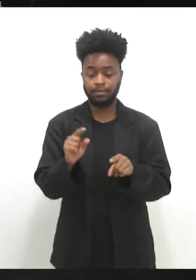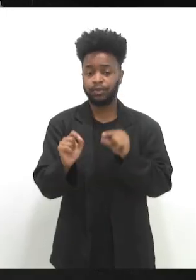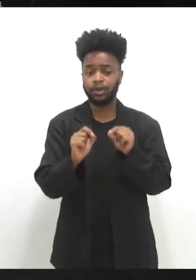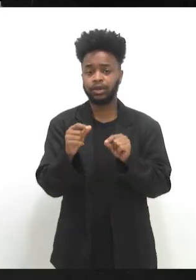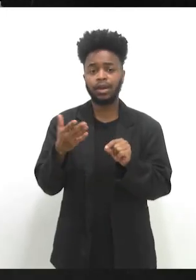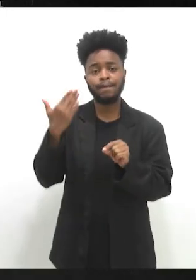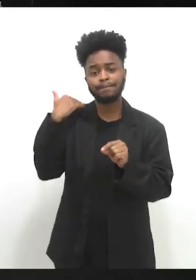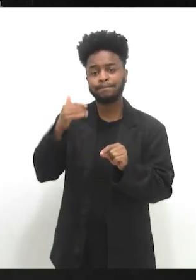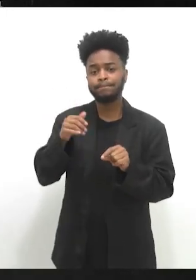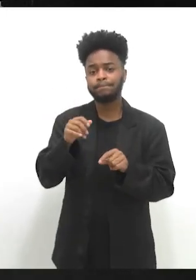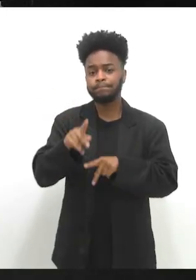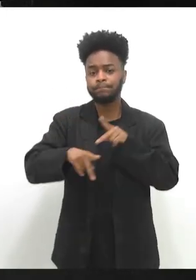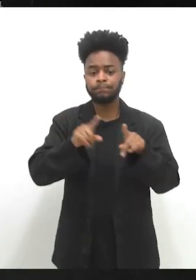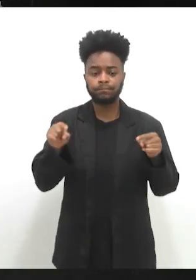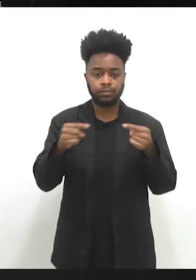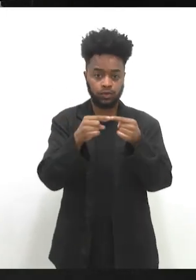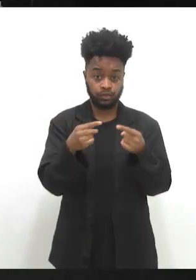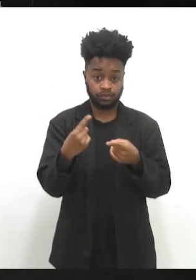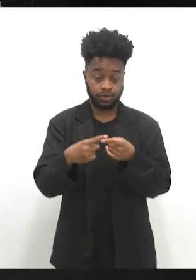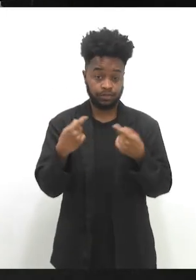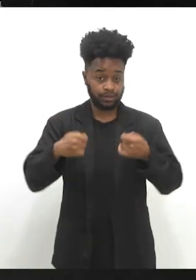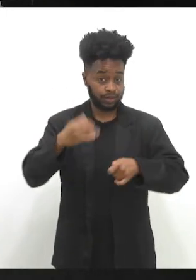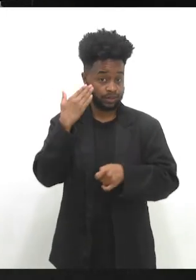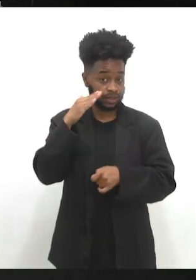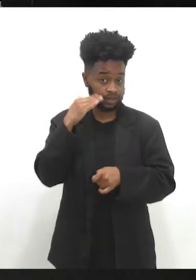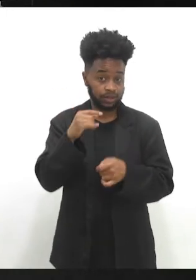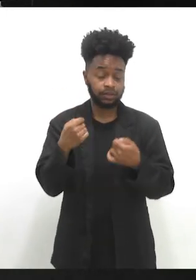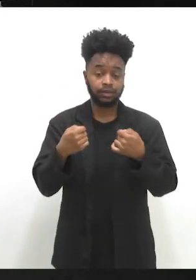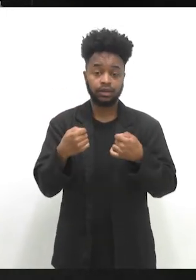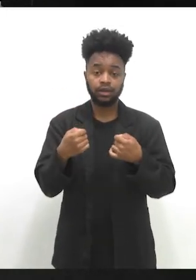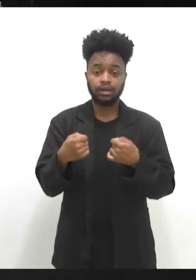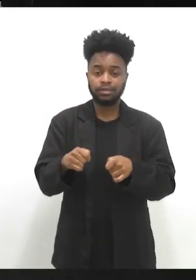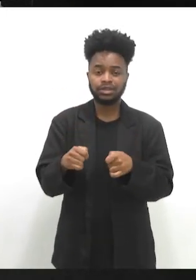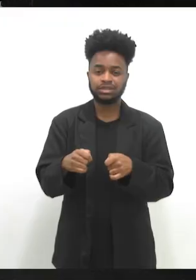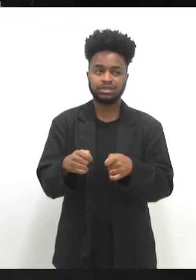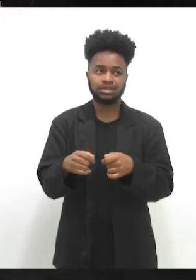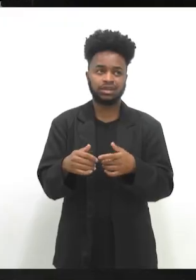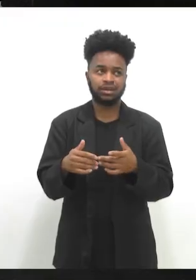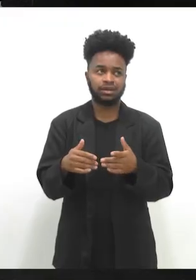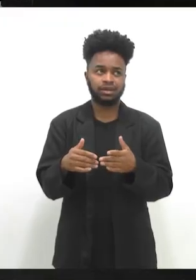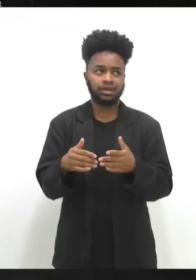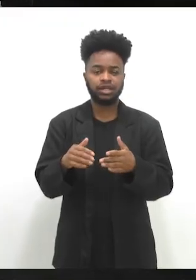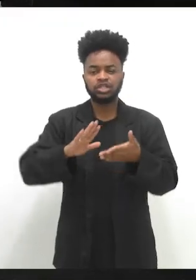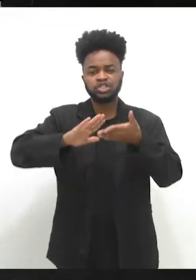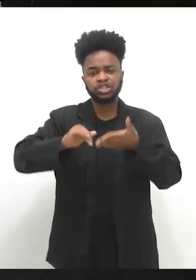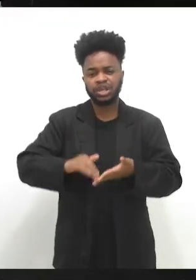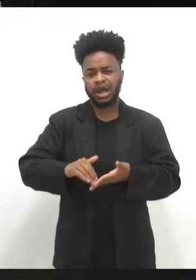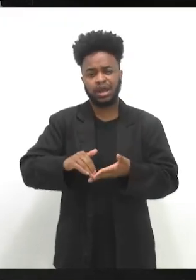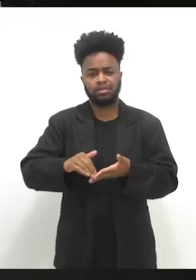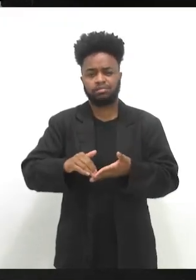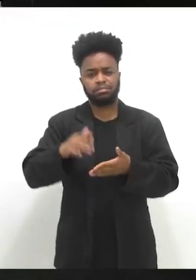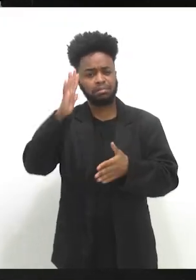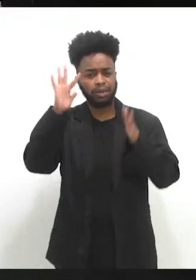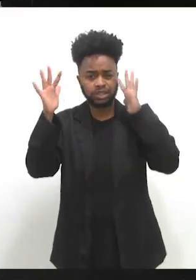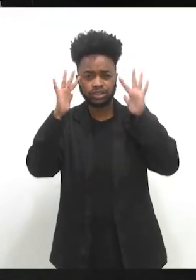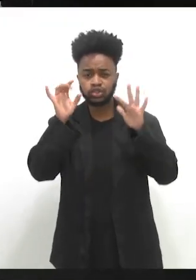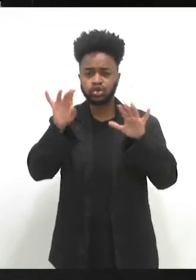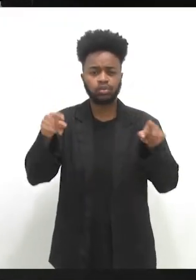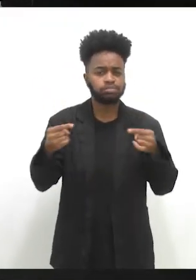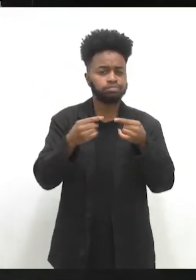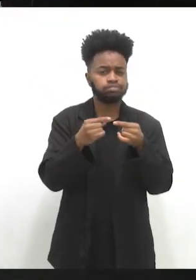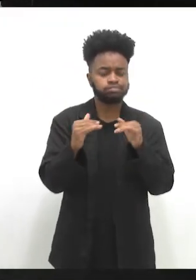era popular também, né? A gente tem que entender que a gente tem que desmistificar um pouco essa história de ópera ser uma coisa elitizada. Não, é para todo